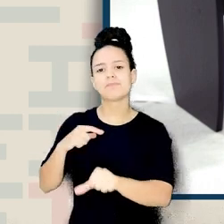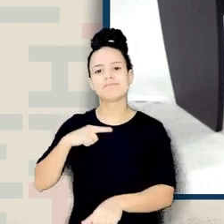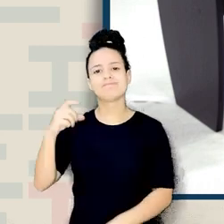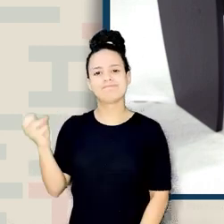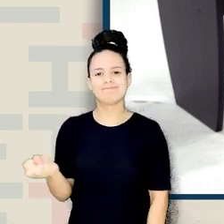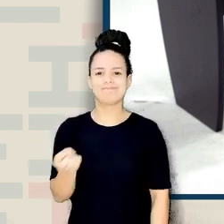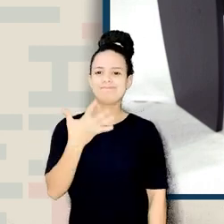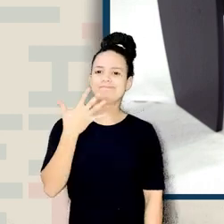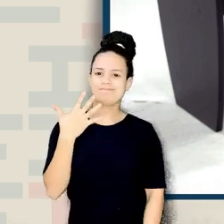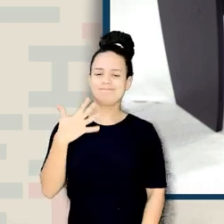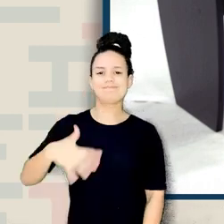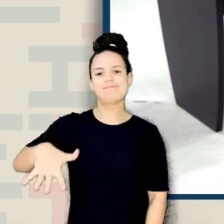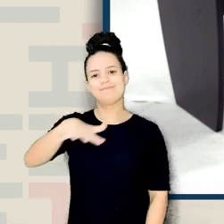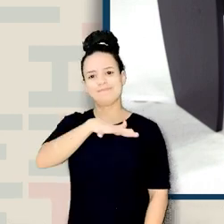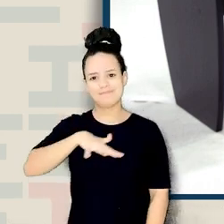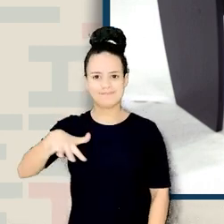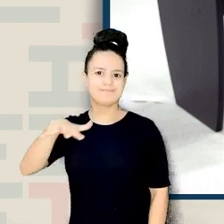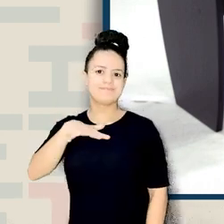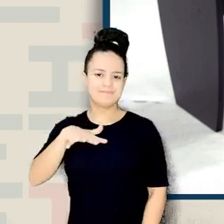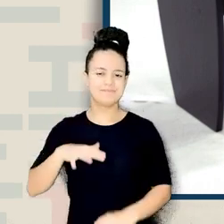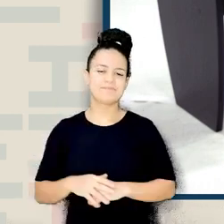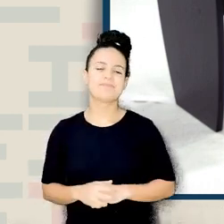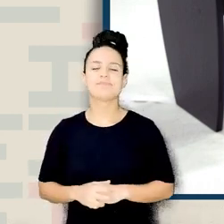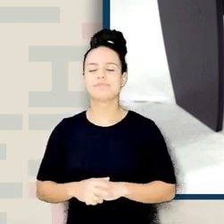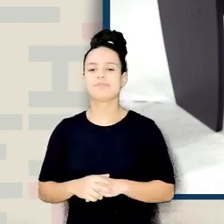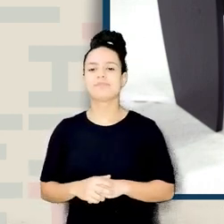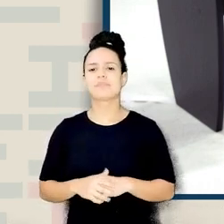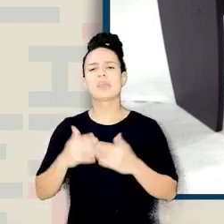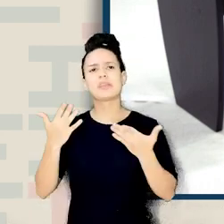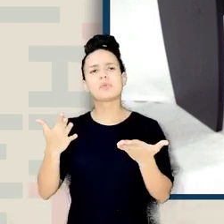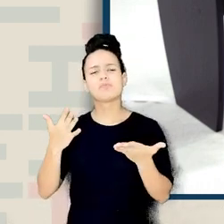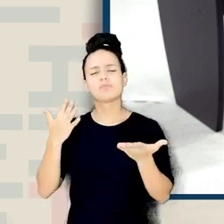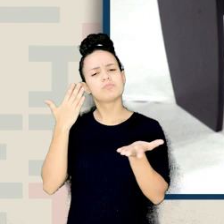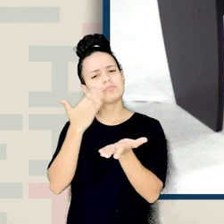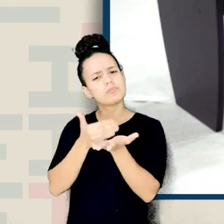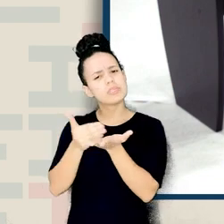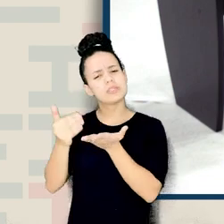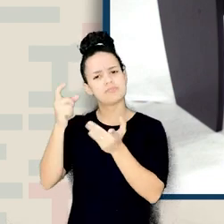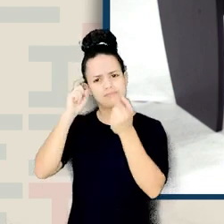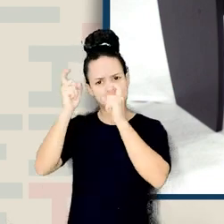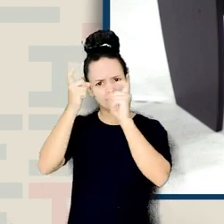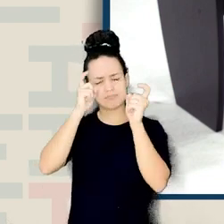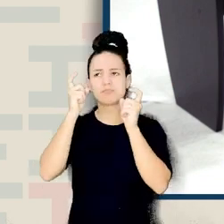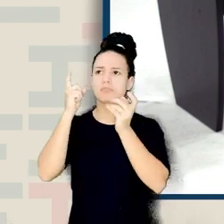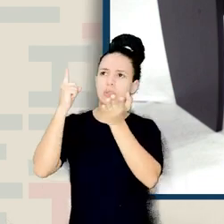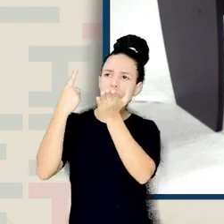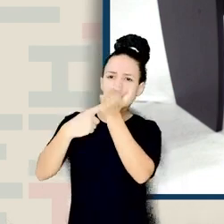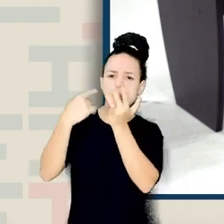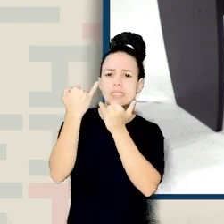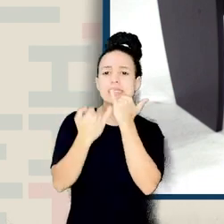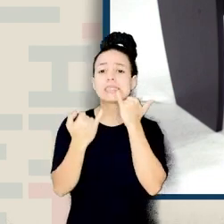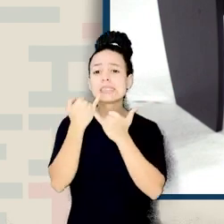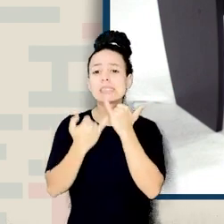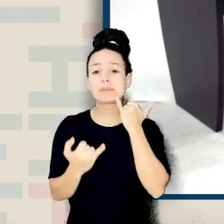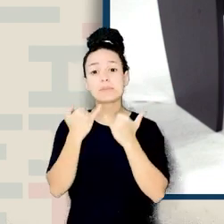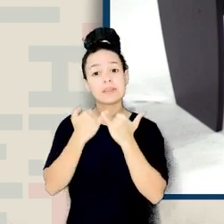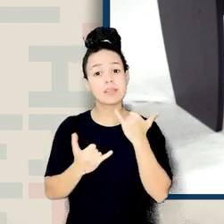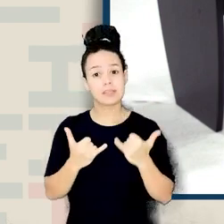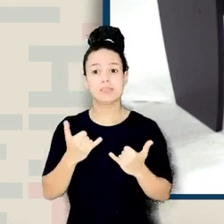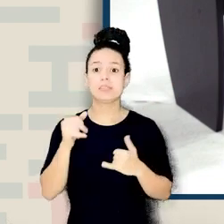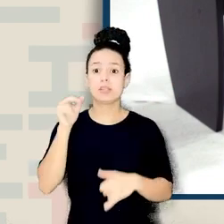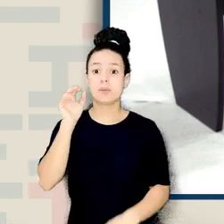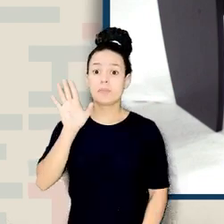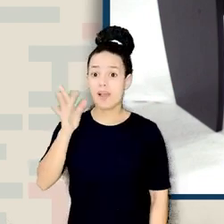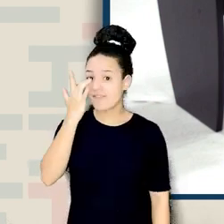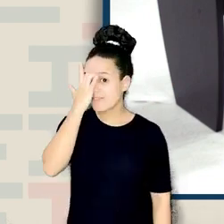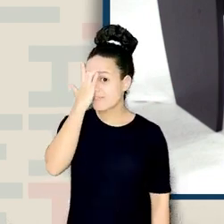novidade no meio desse percurso. Começou a se estabelecer uma semelhança no sentido técnico para